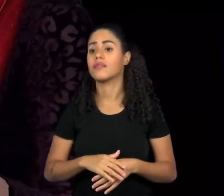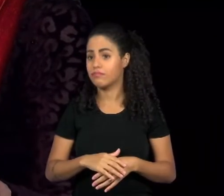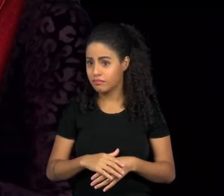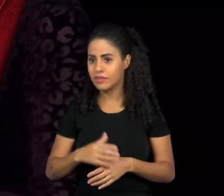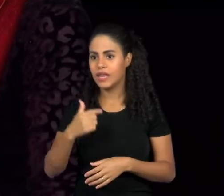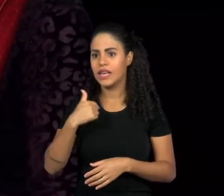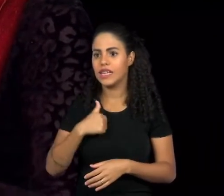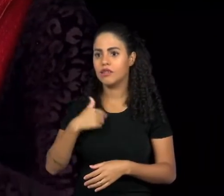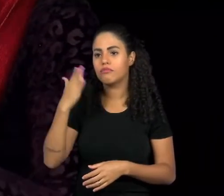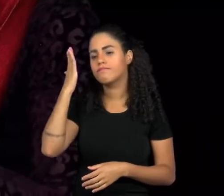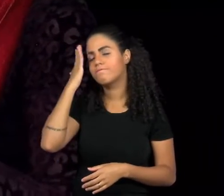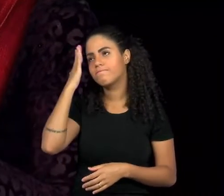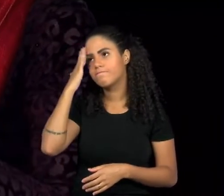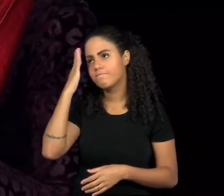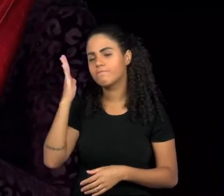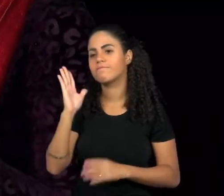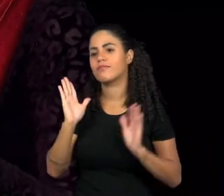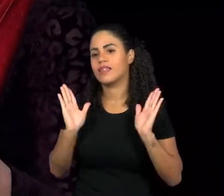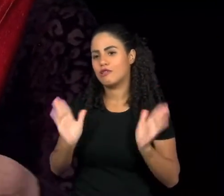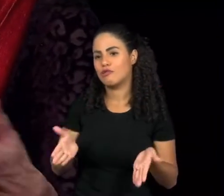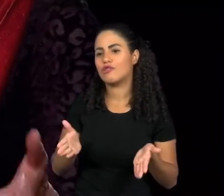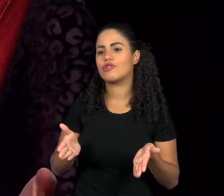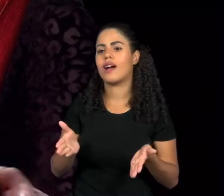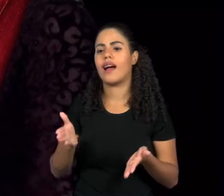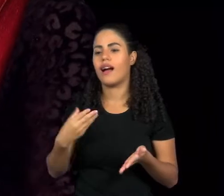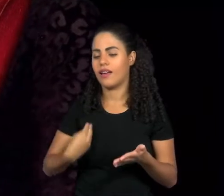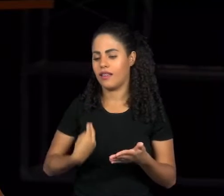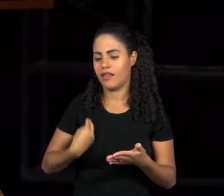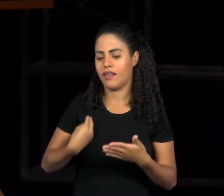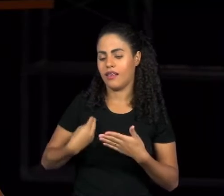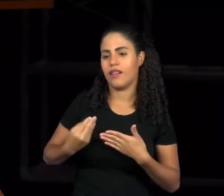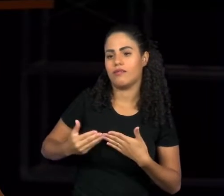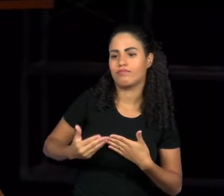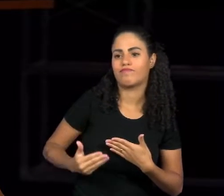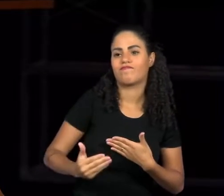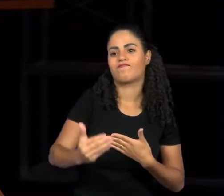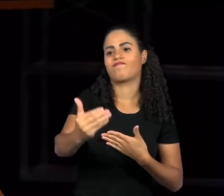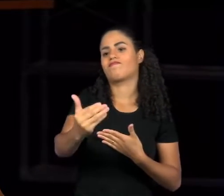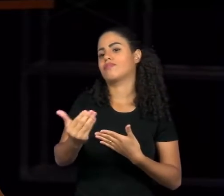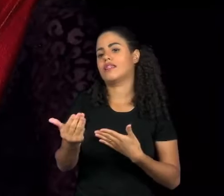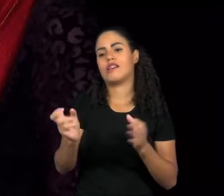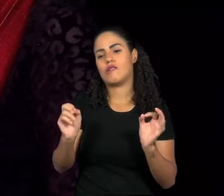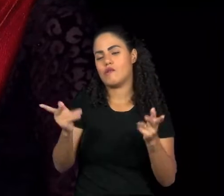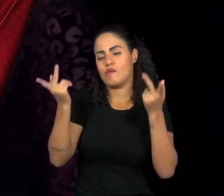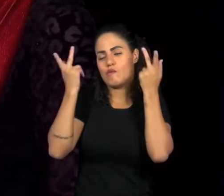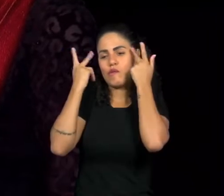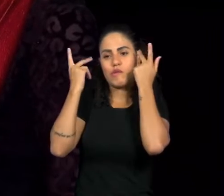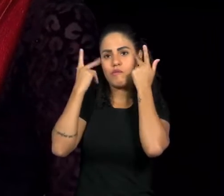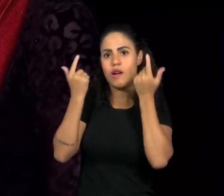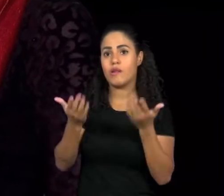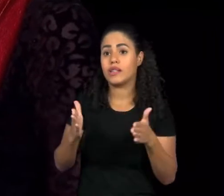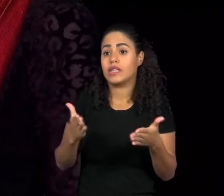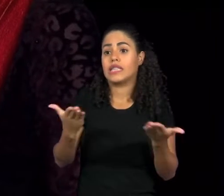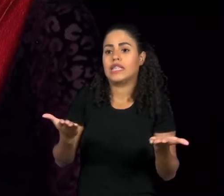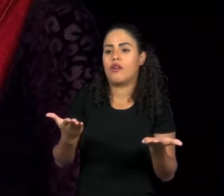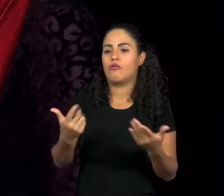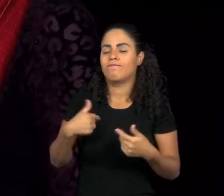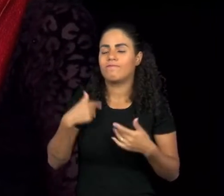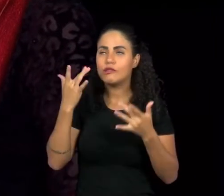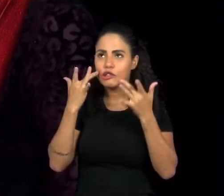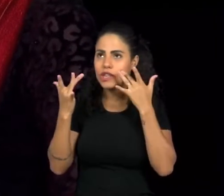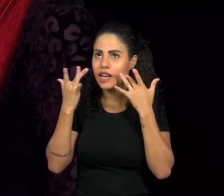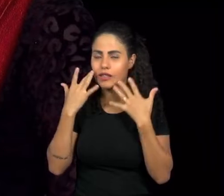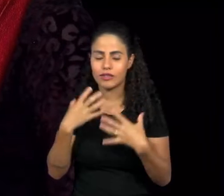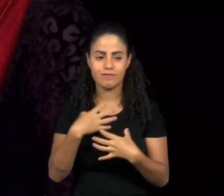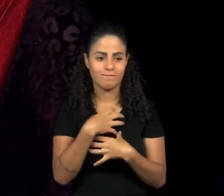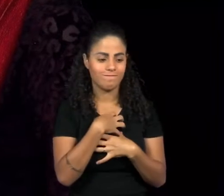porque estava na sua linha, né, do destino, e rola, e foi assim. E o teatro impregna, né? Ele